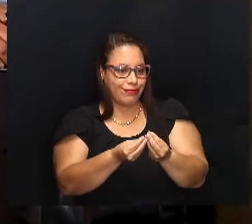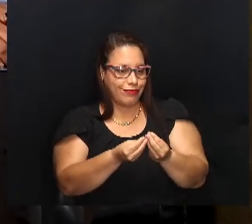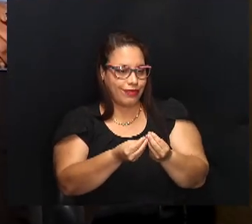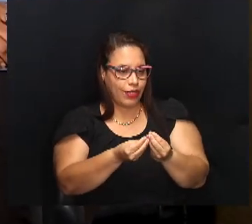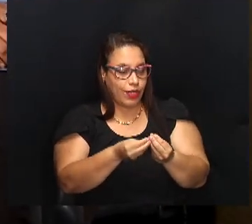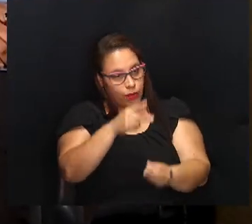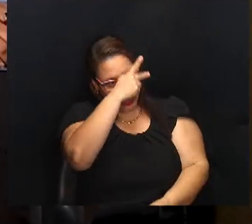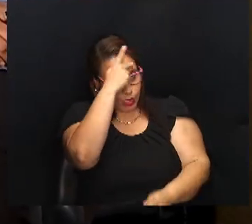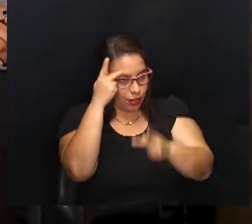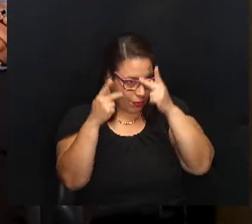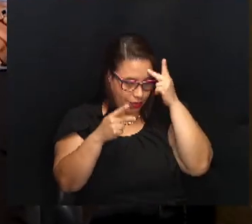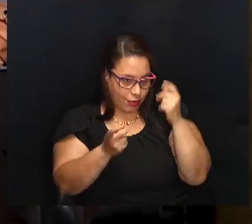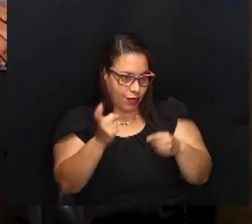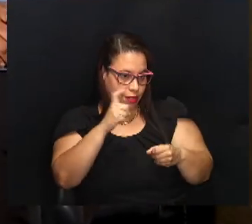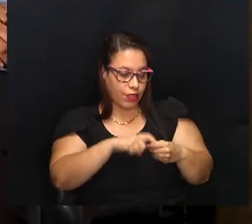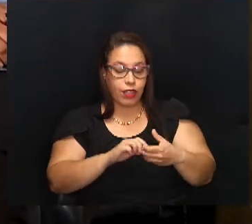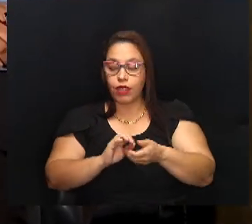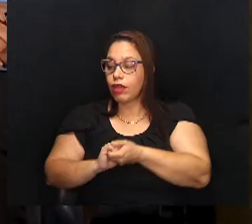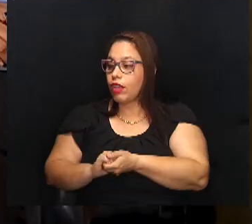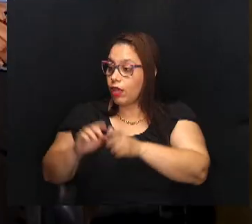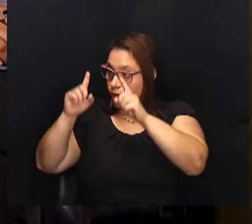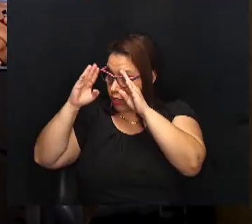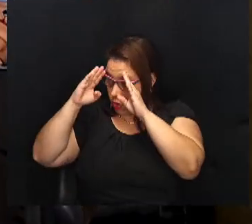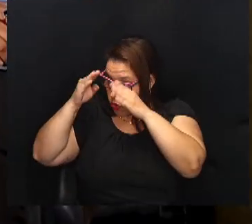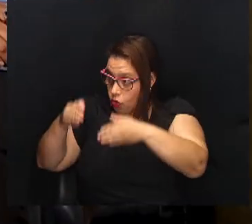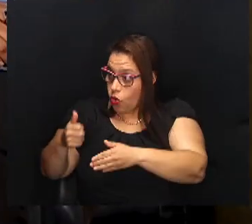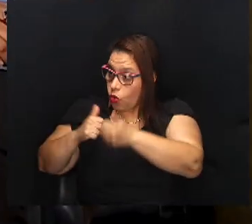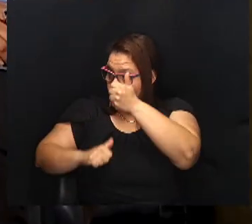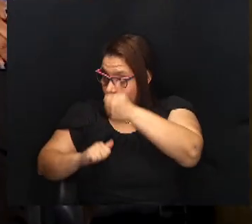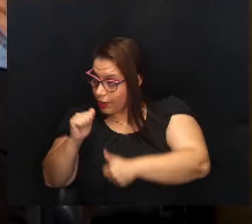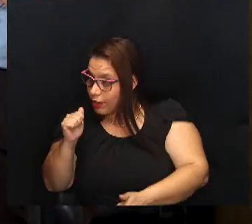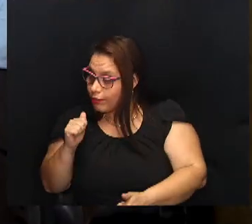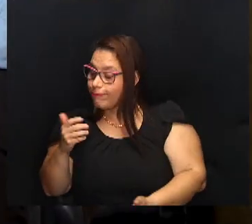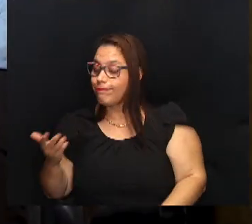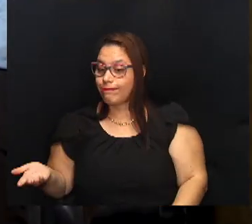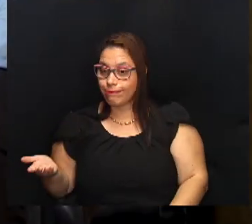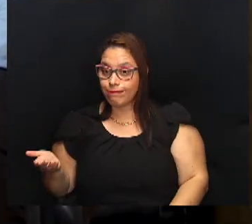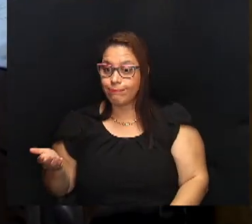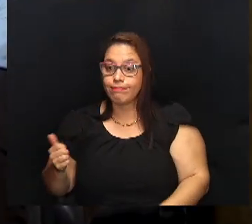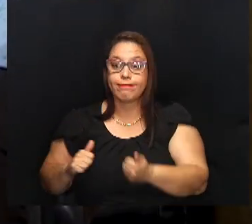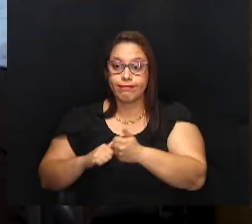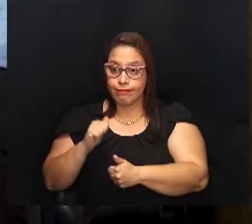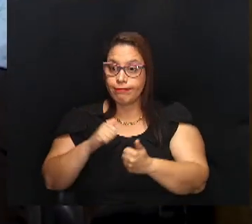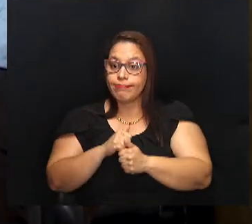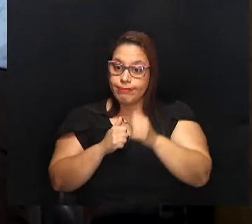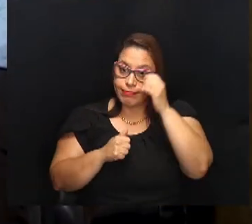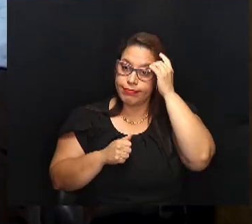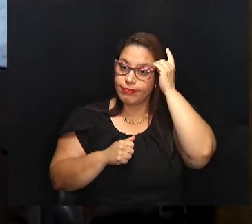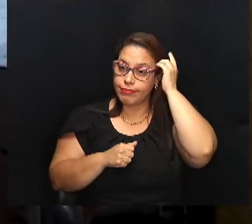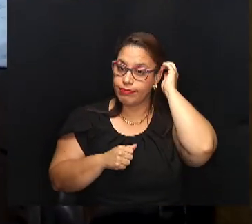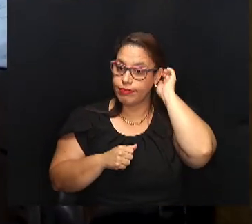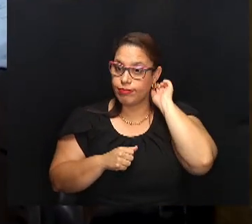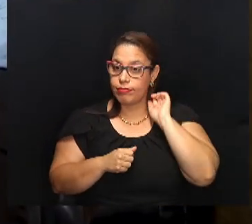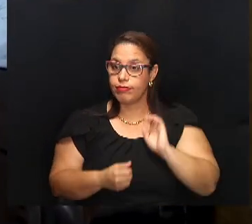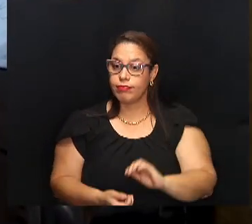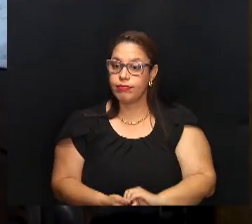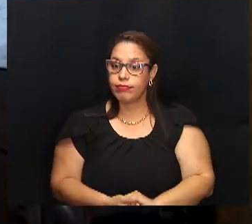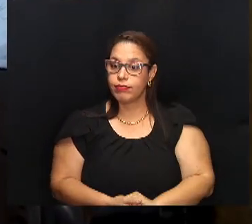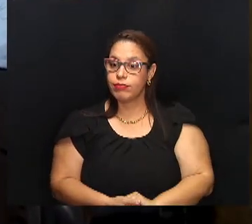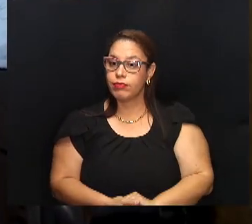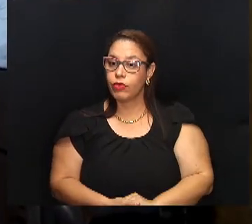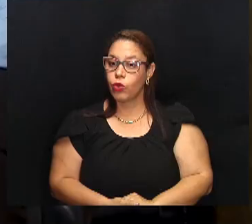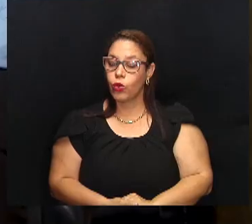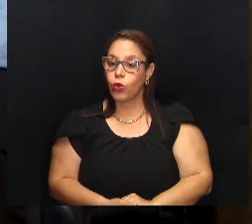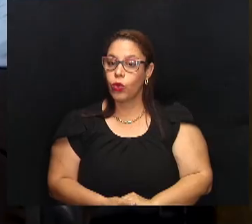as pessoas de volta. E o foco esporte, né, pensando, né, nos esportes, né, no geral,